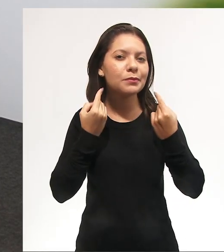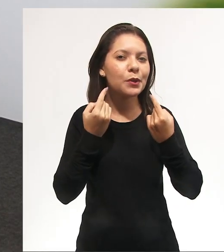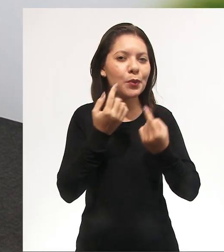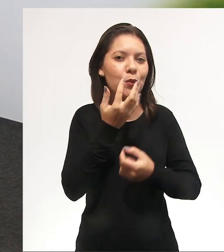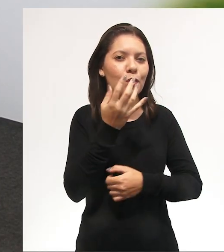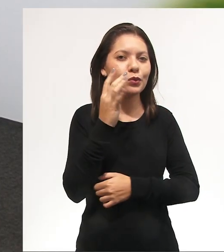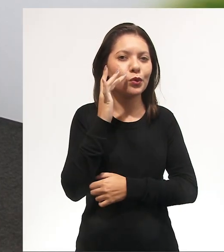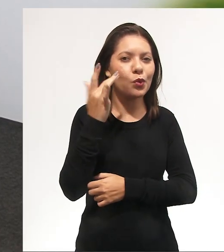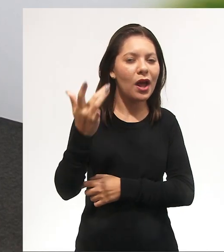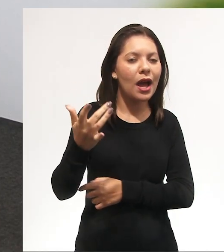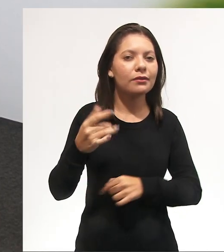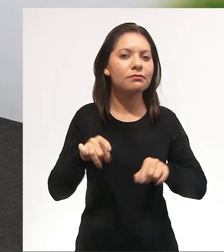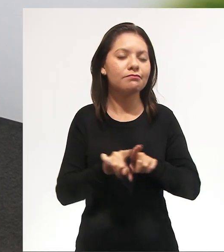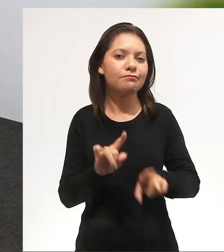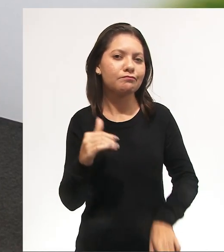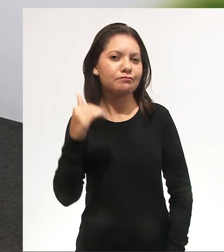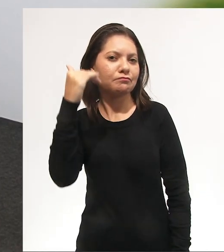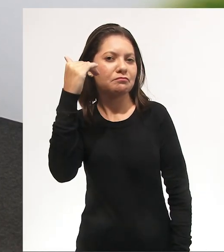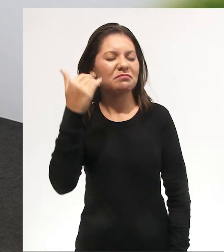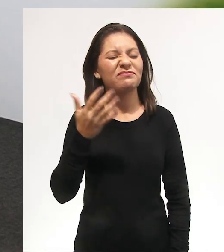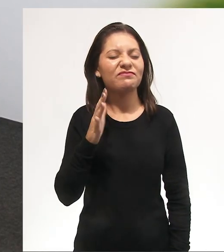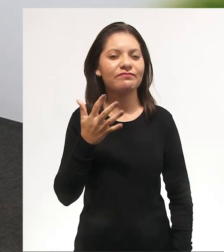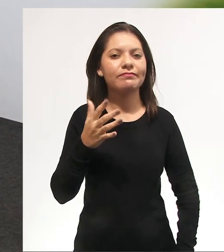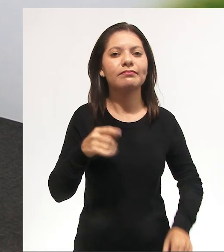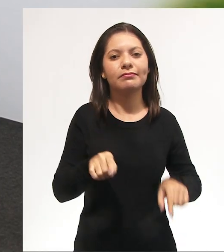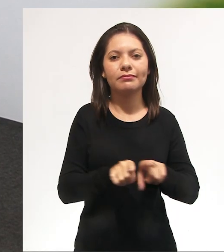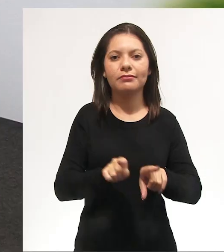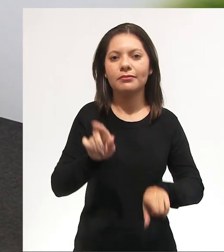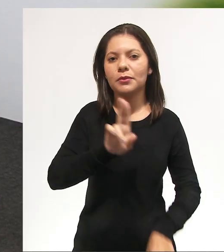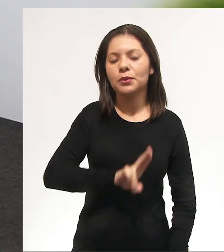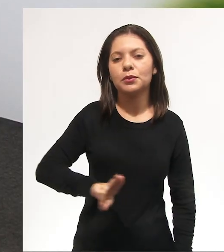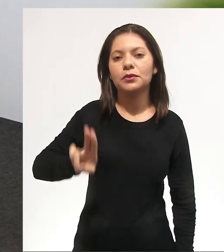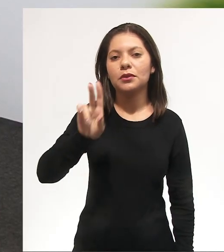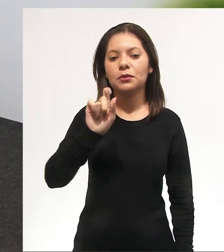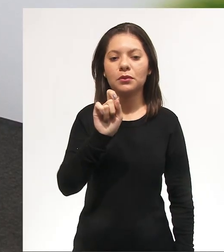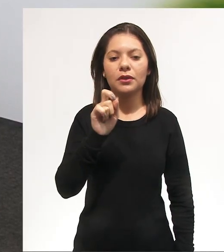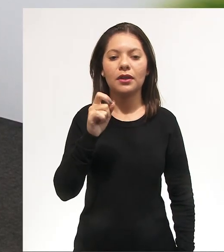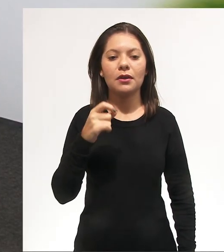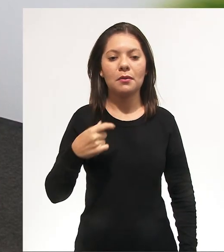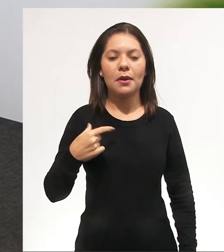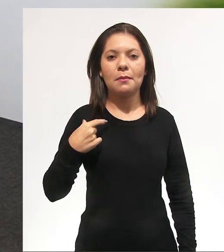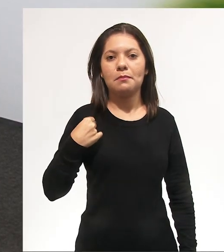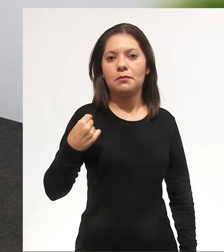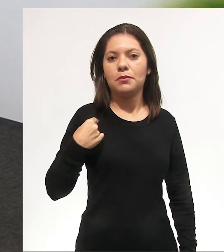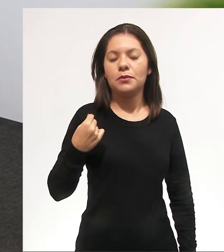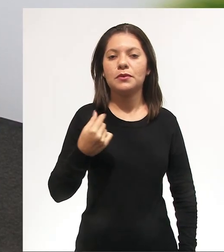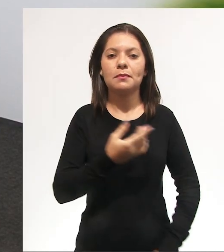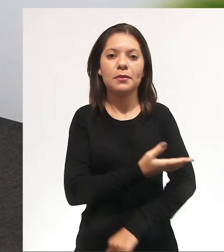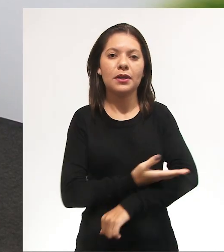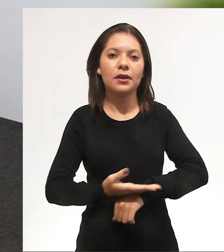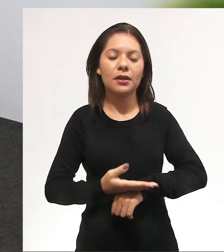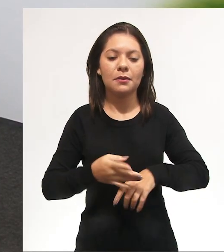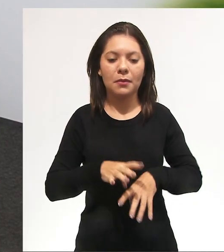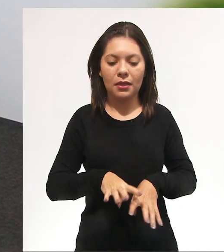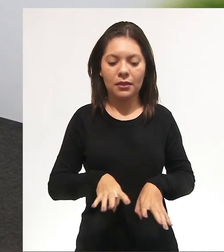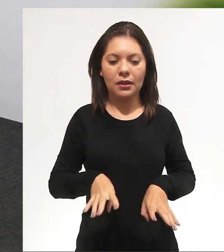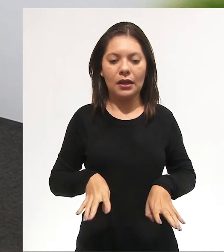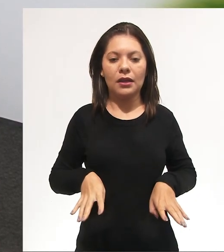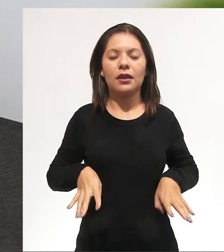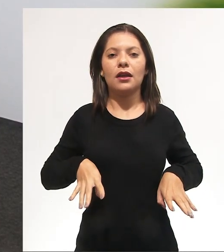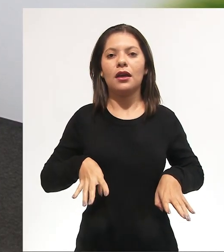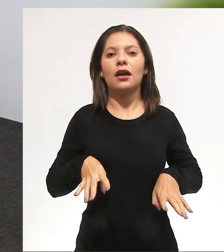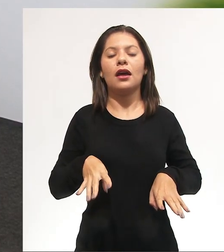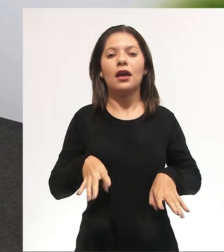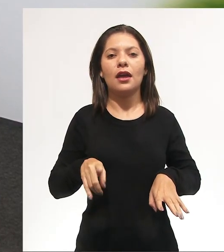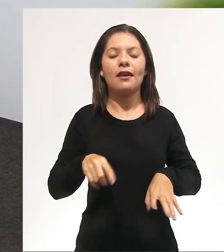dourado, tenho uma estatura mediana, estou trajando uma camisa branca, uma saia longa em tom de